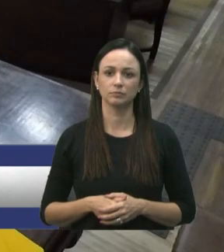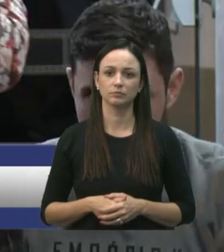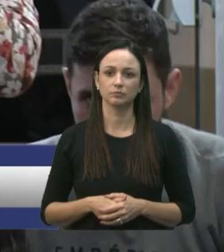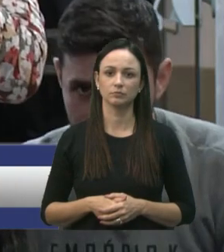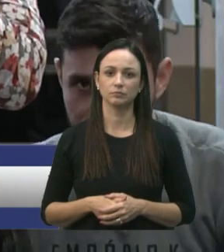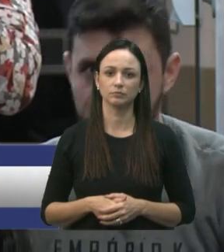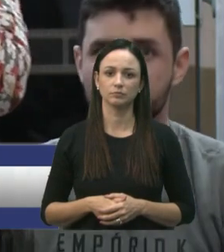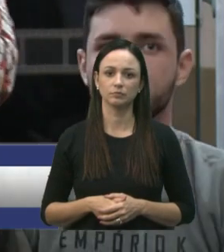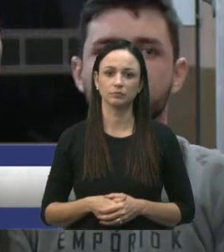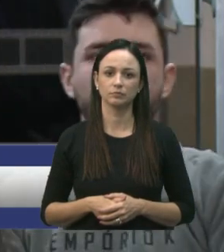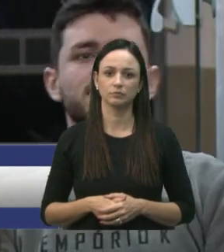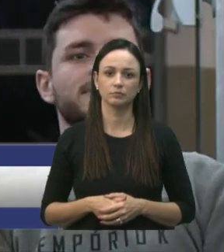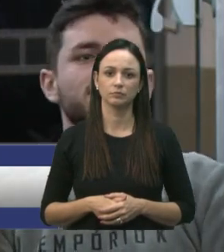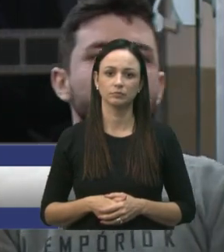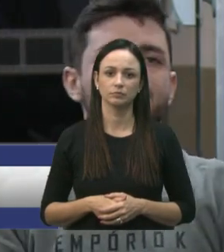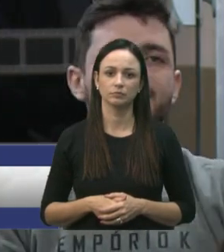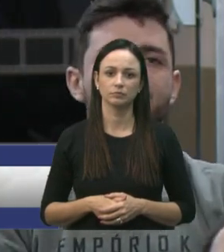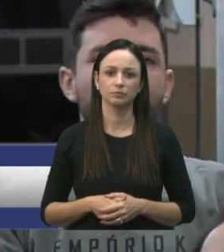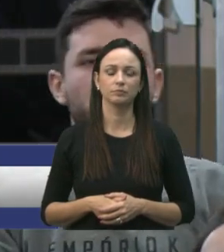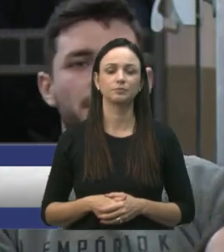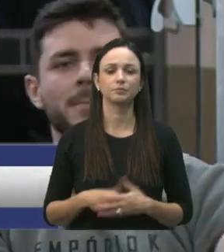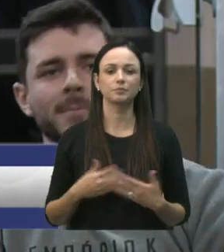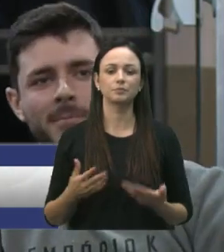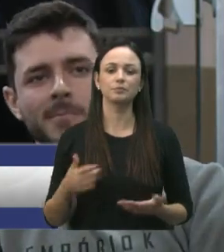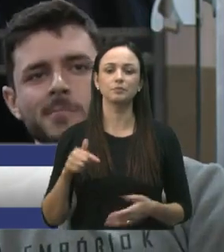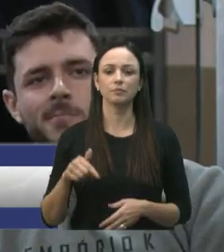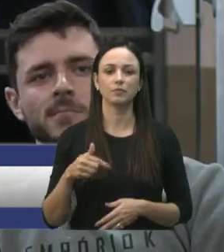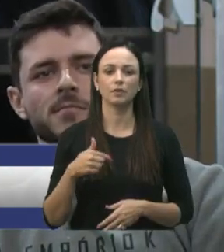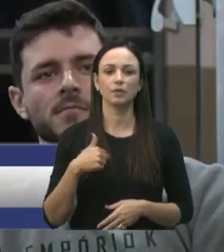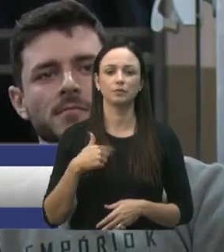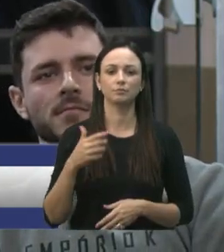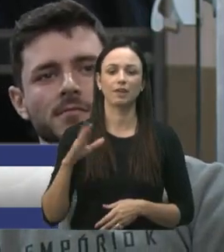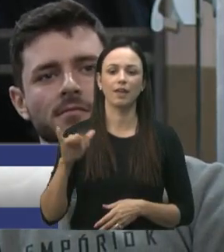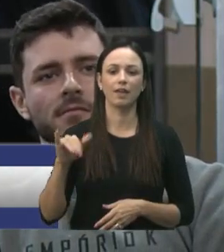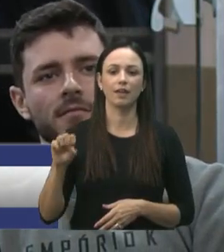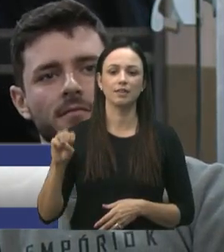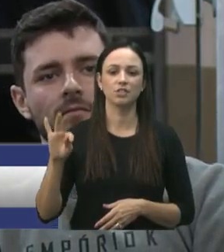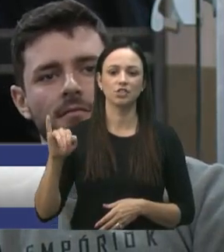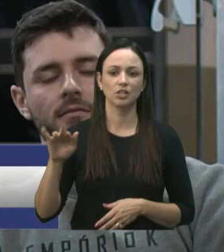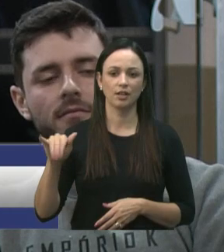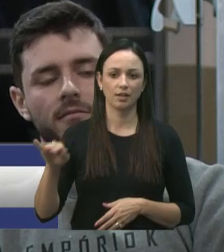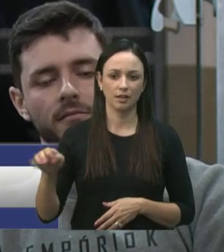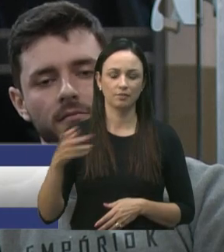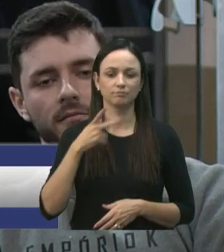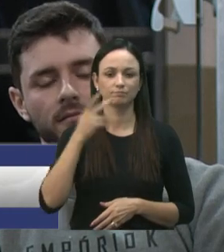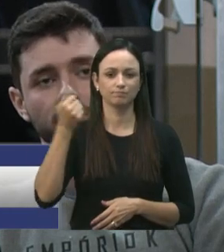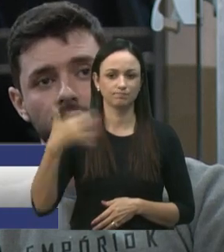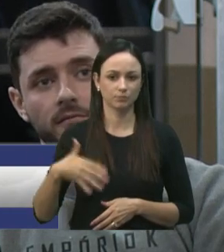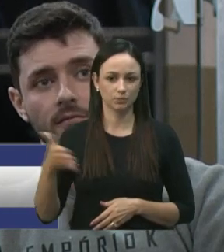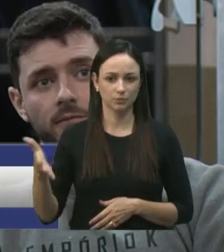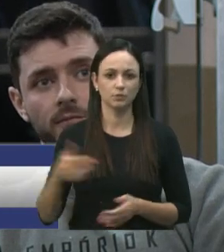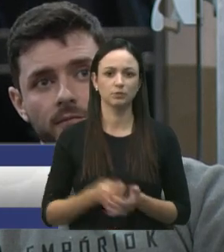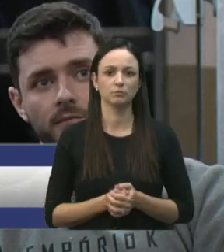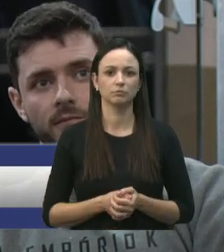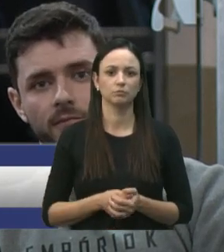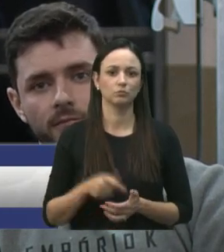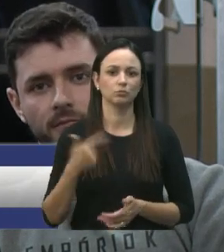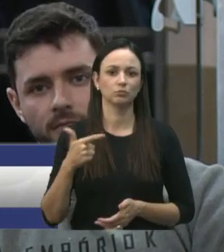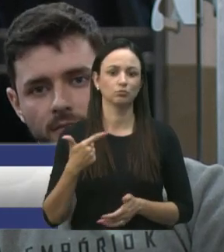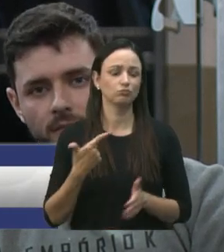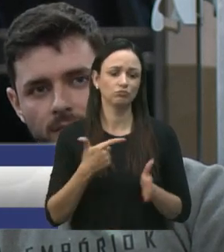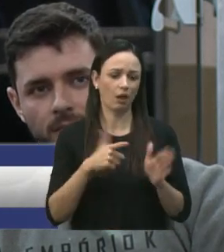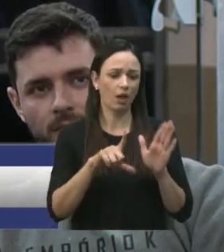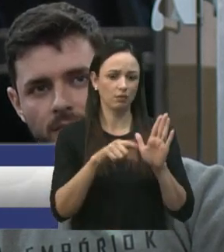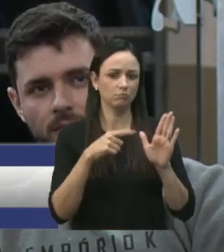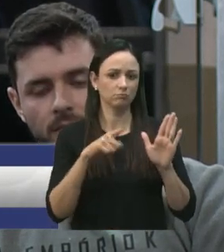E assim, como a Cristiane pontuou aqui, não existe ilegalidade